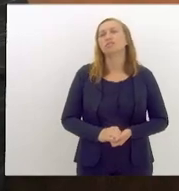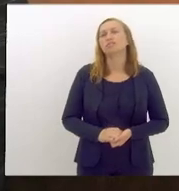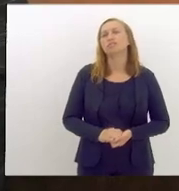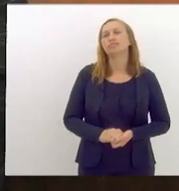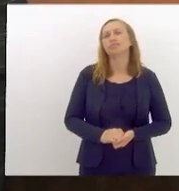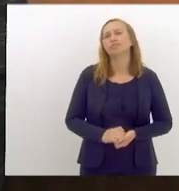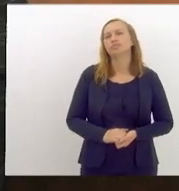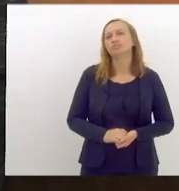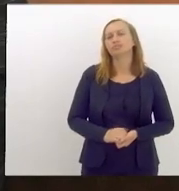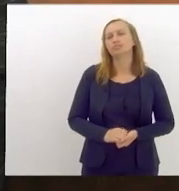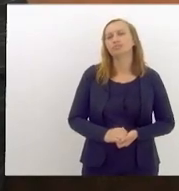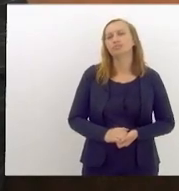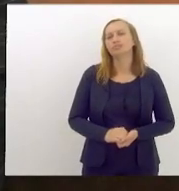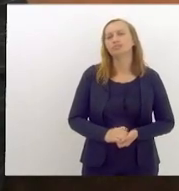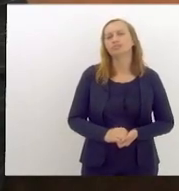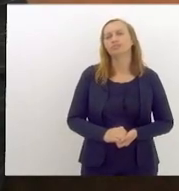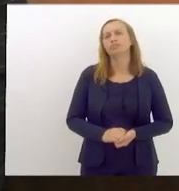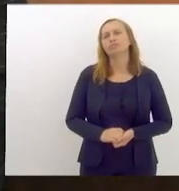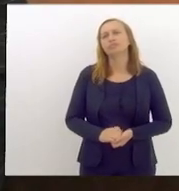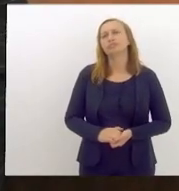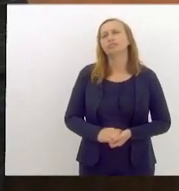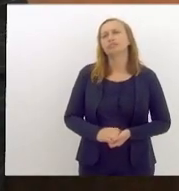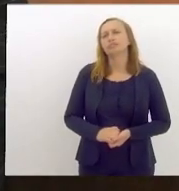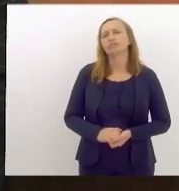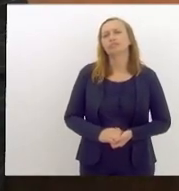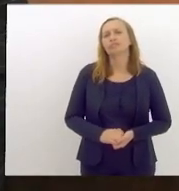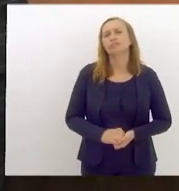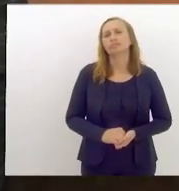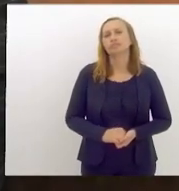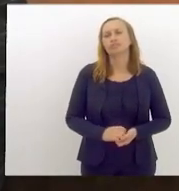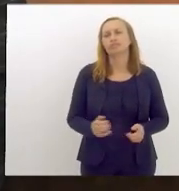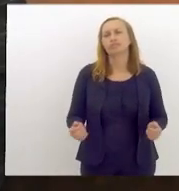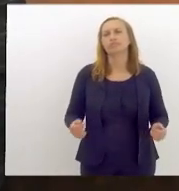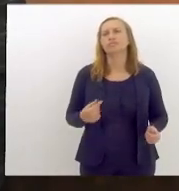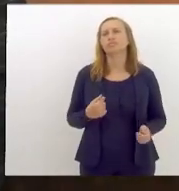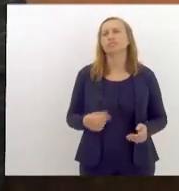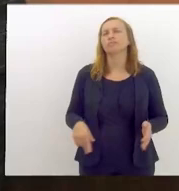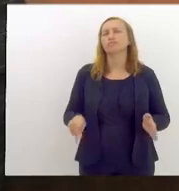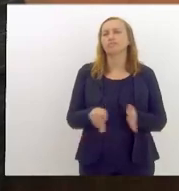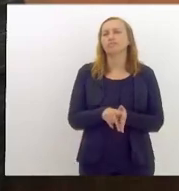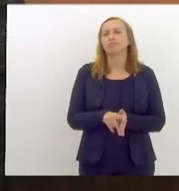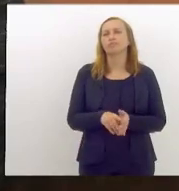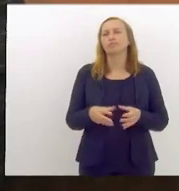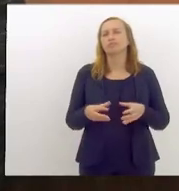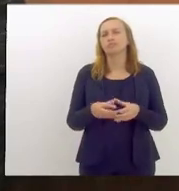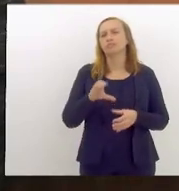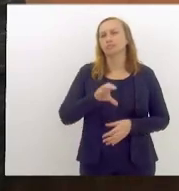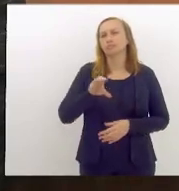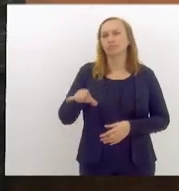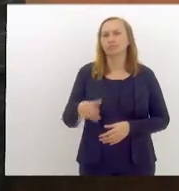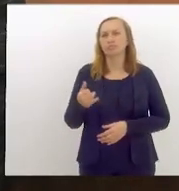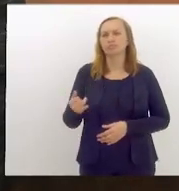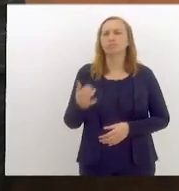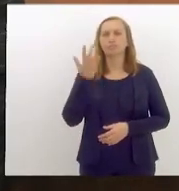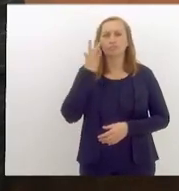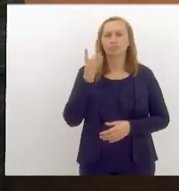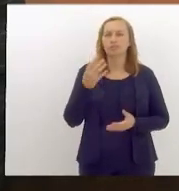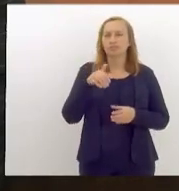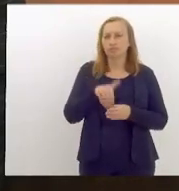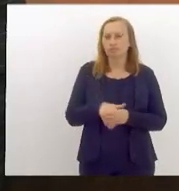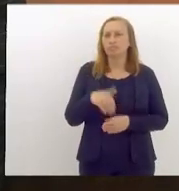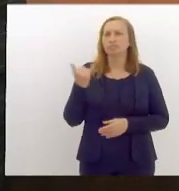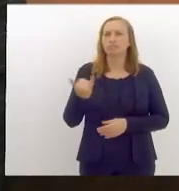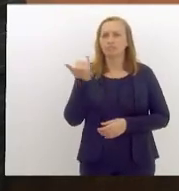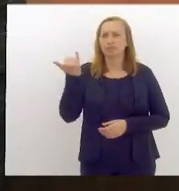como titular da ccj Eu acho que o que está sendo votado é muito